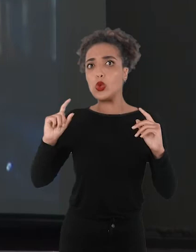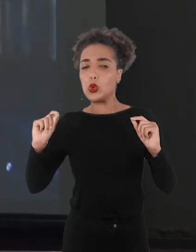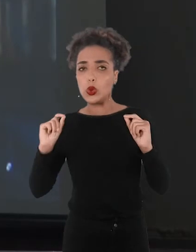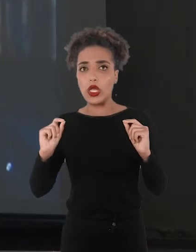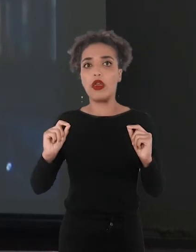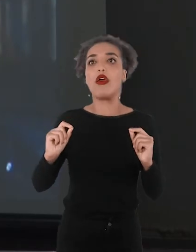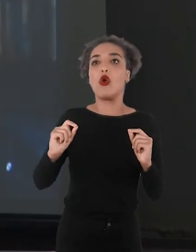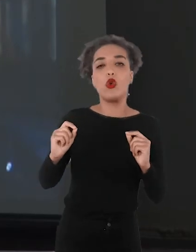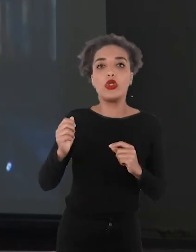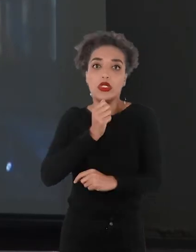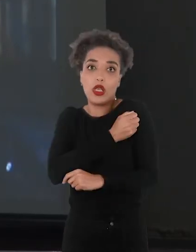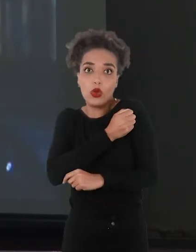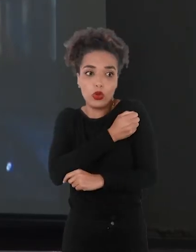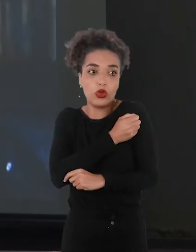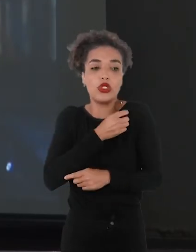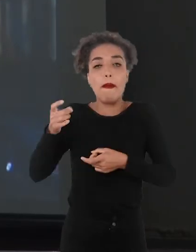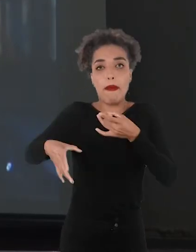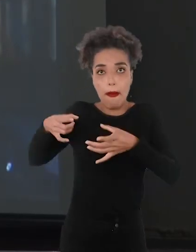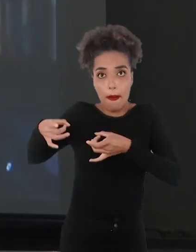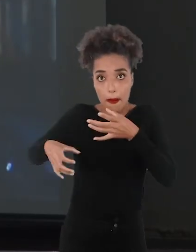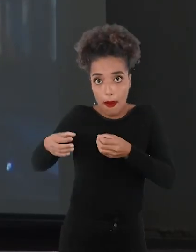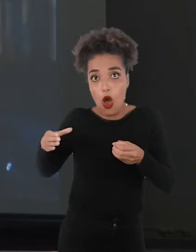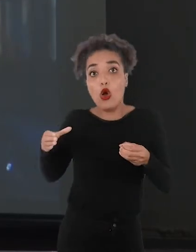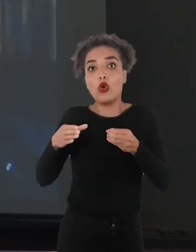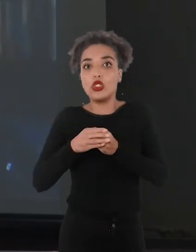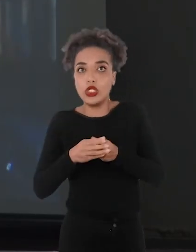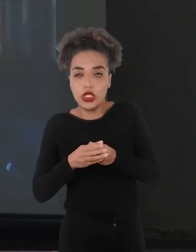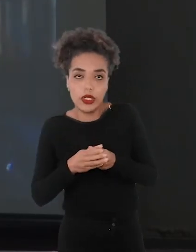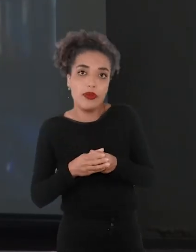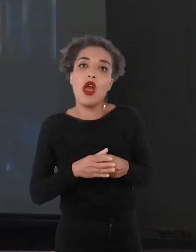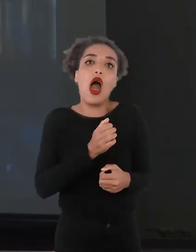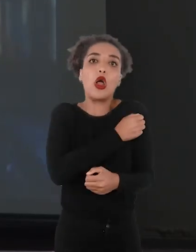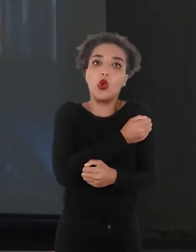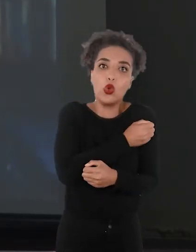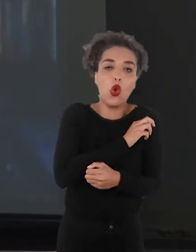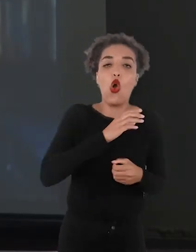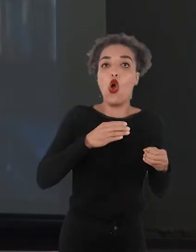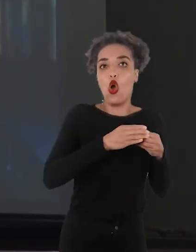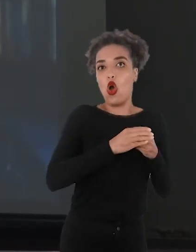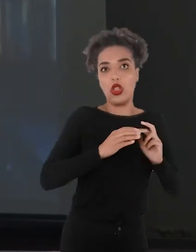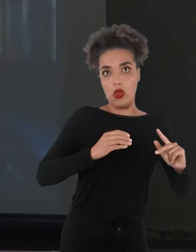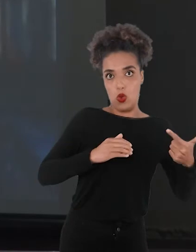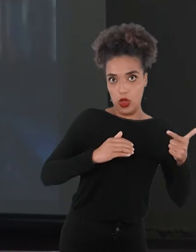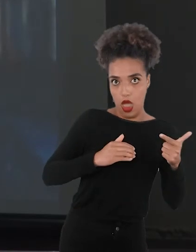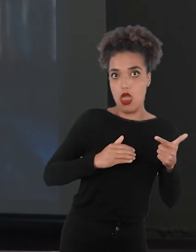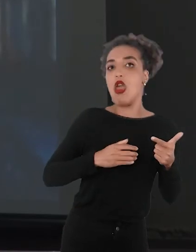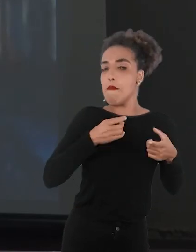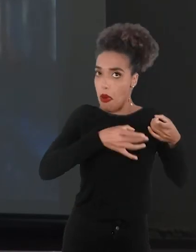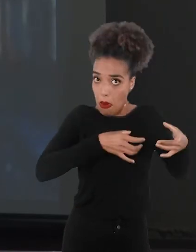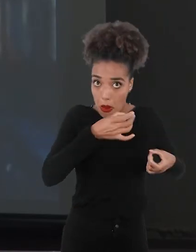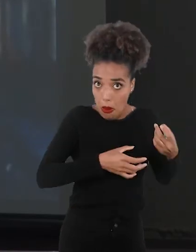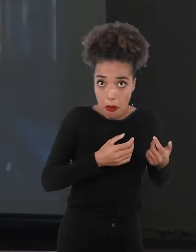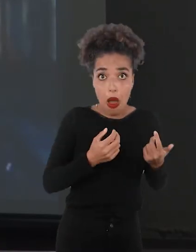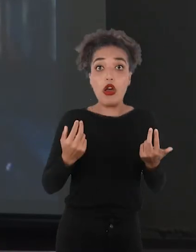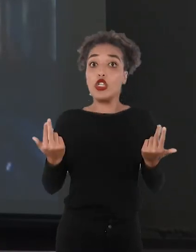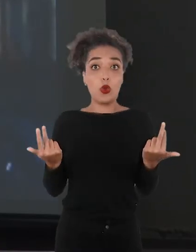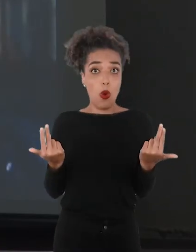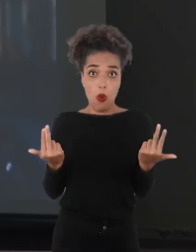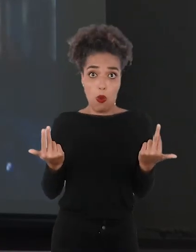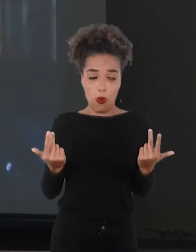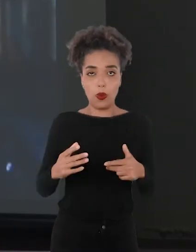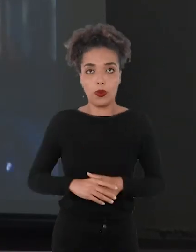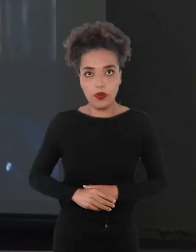nível de evasão de estudantes cotistas e de estudantes não cotistas. Então, a gente observou também que